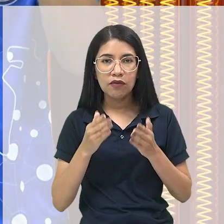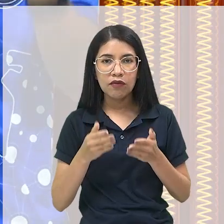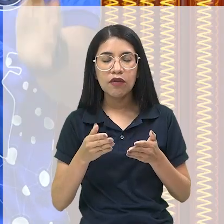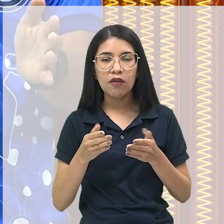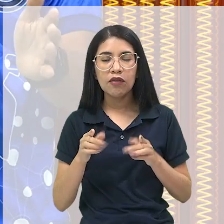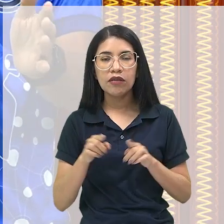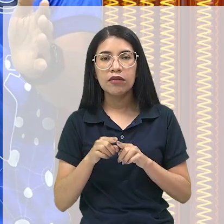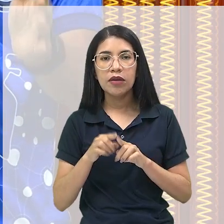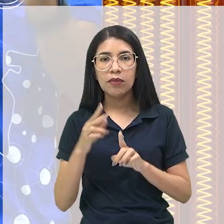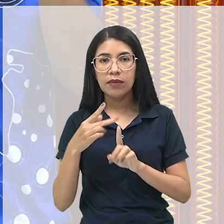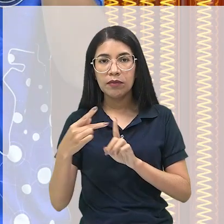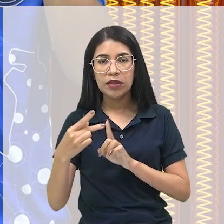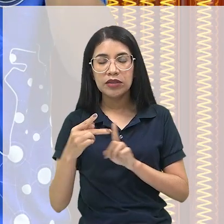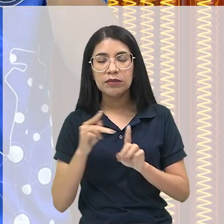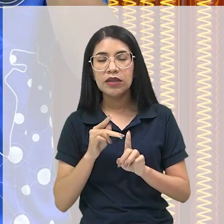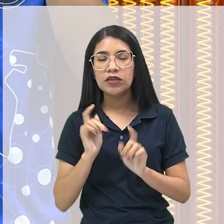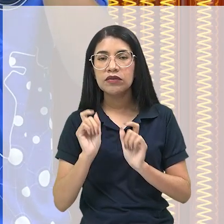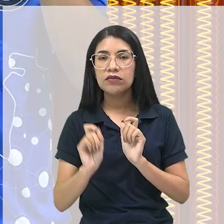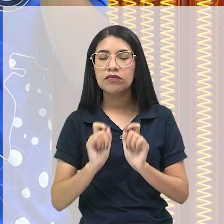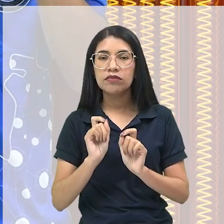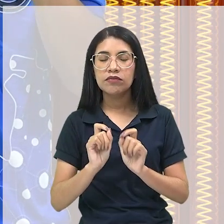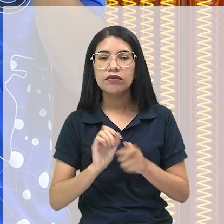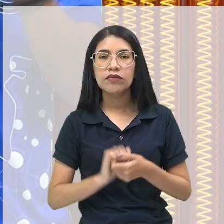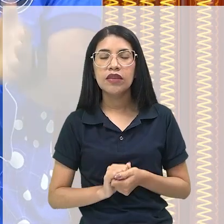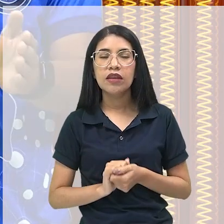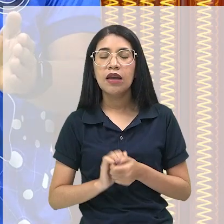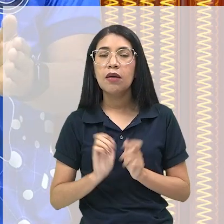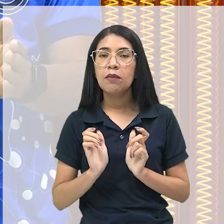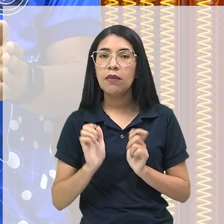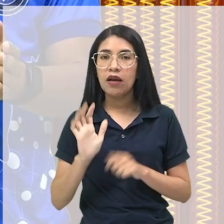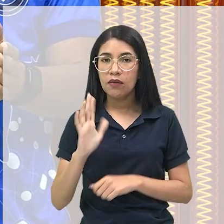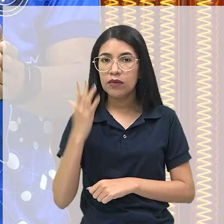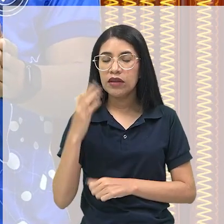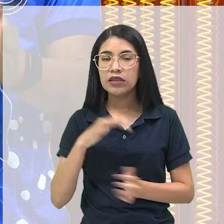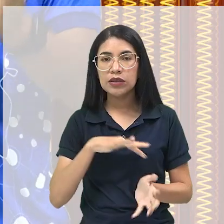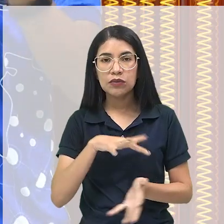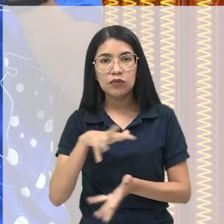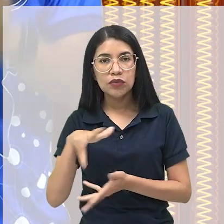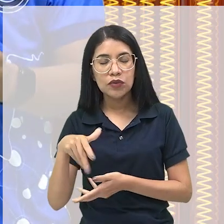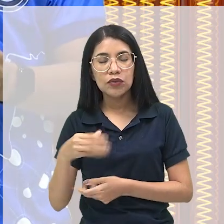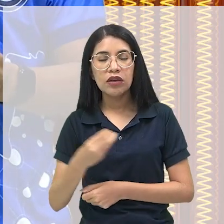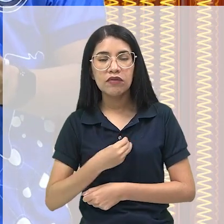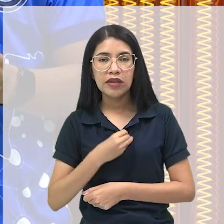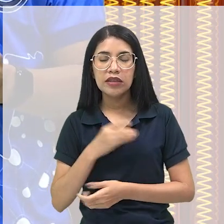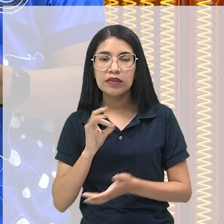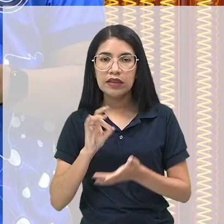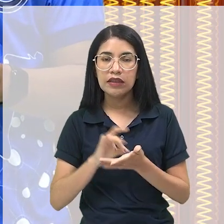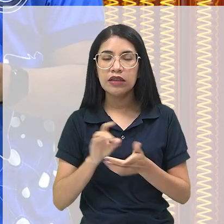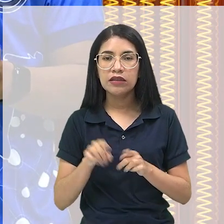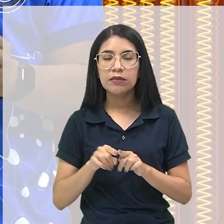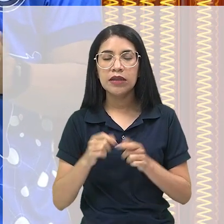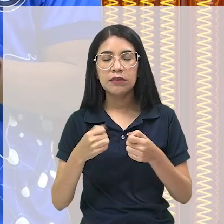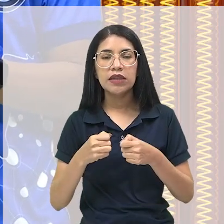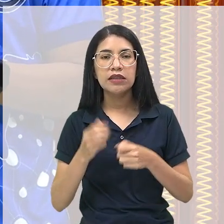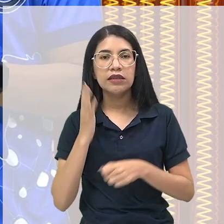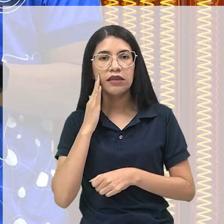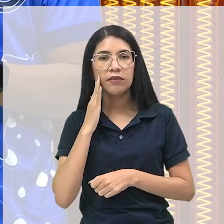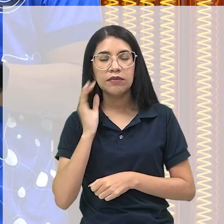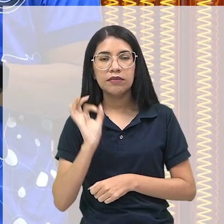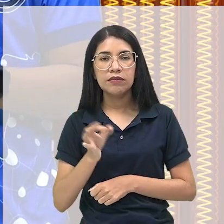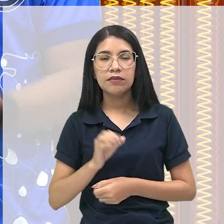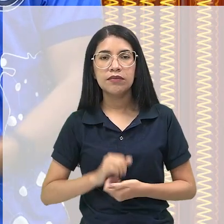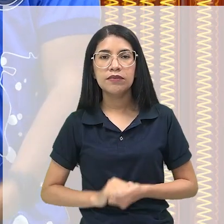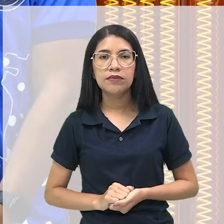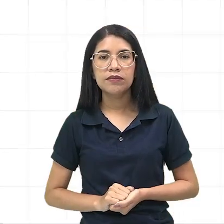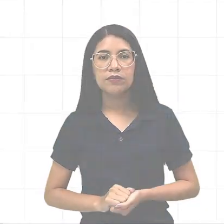com esse olhar de que isso acontece no nosso mundo e a gente tem que saber como lidar com isso. Tá bom, gente?